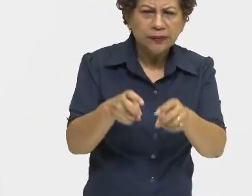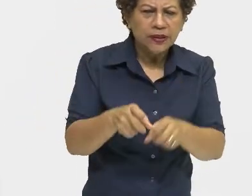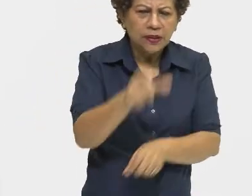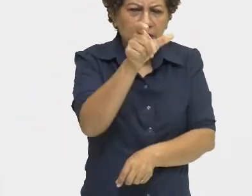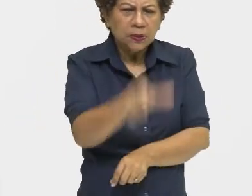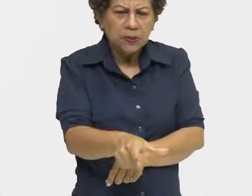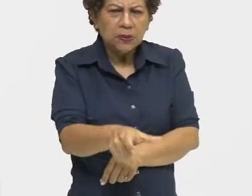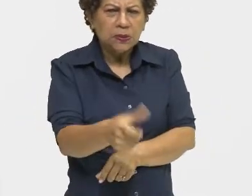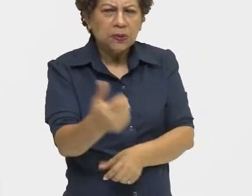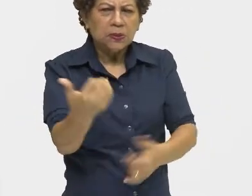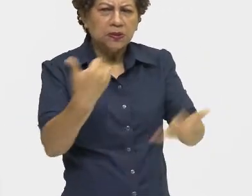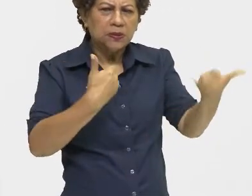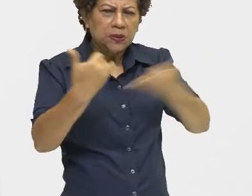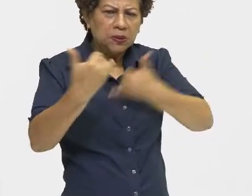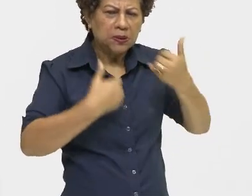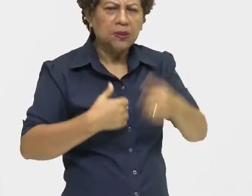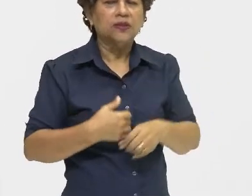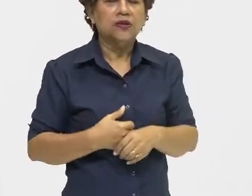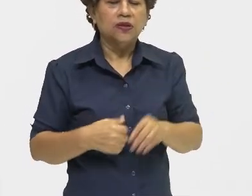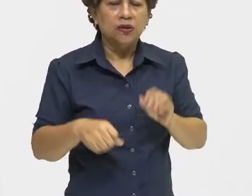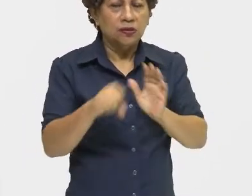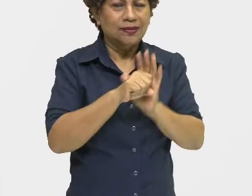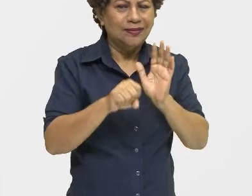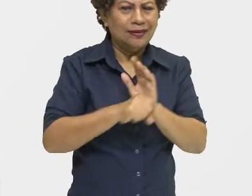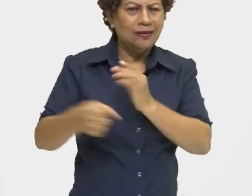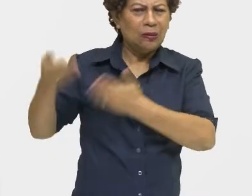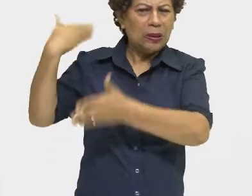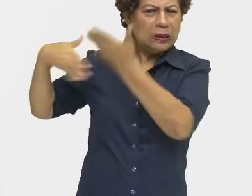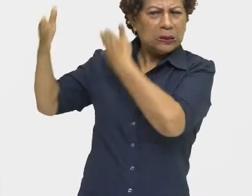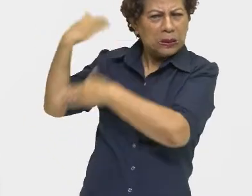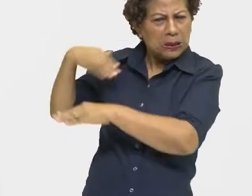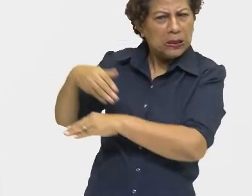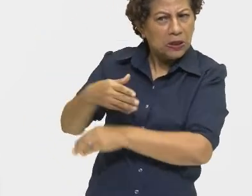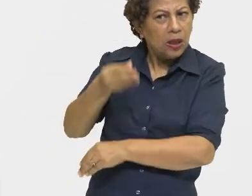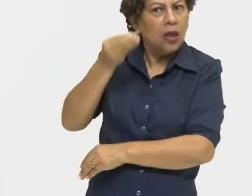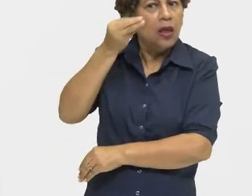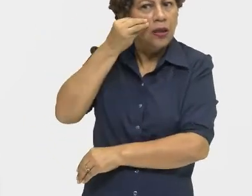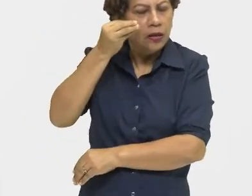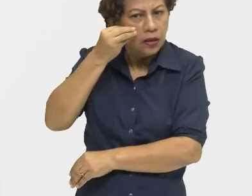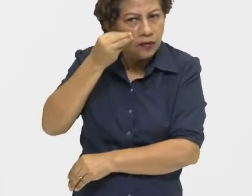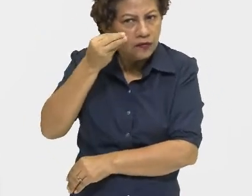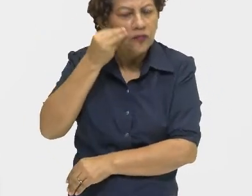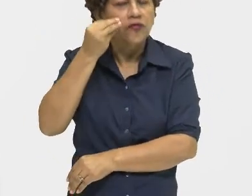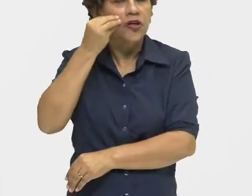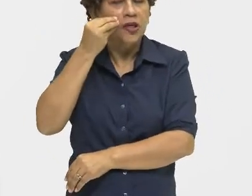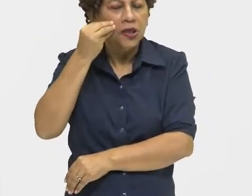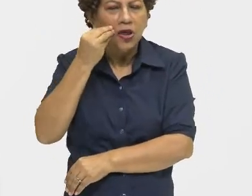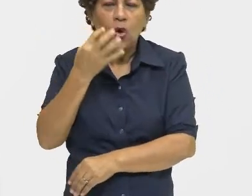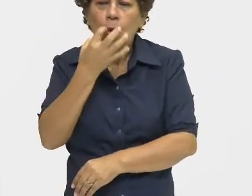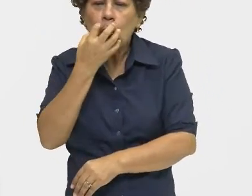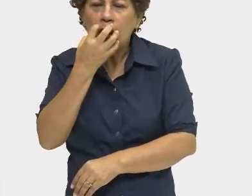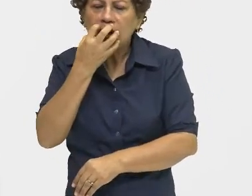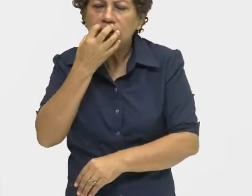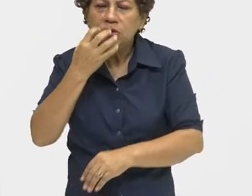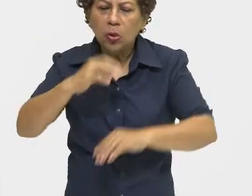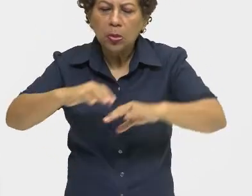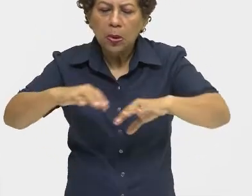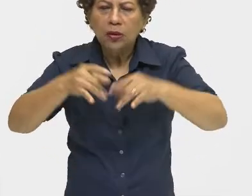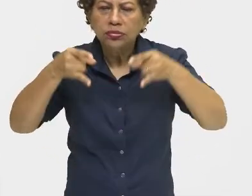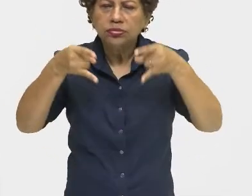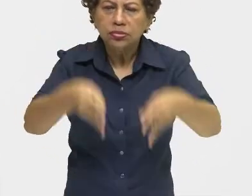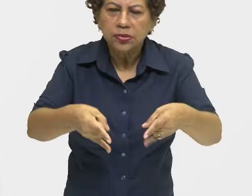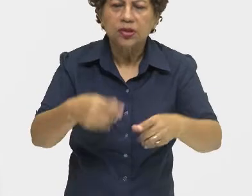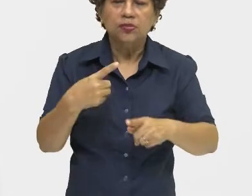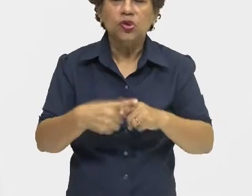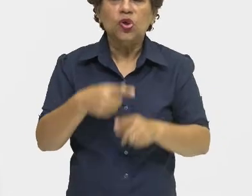nesse século passado viu enterrar um cachorro com honras de um potentado. Um inglês tinha